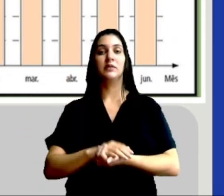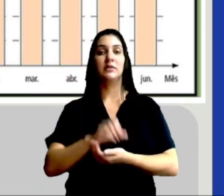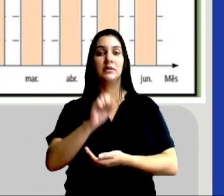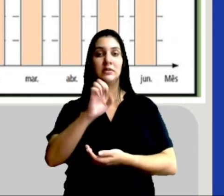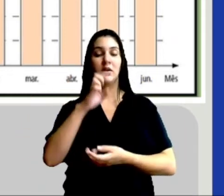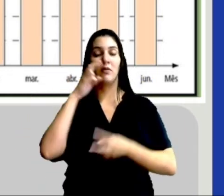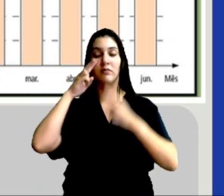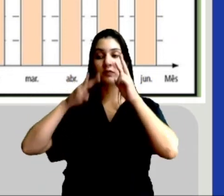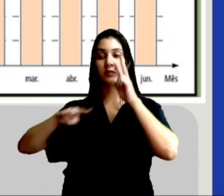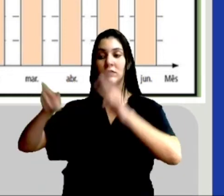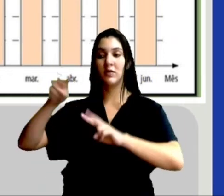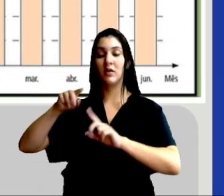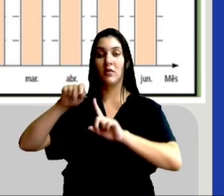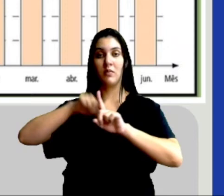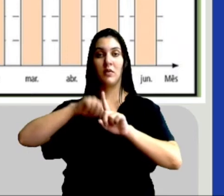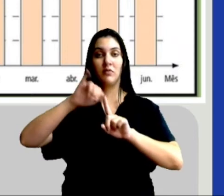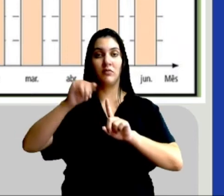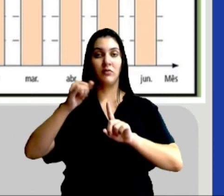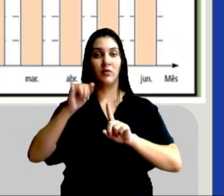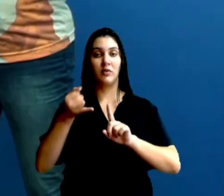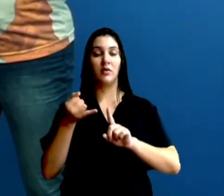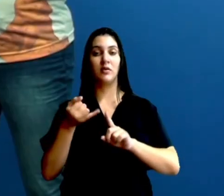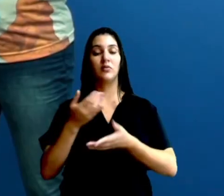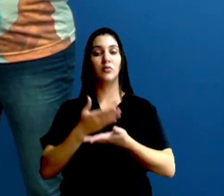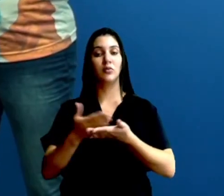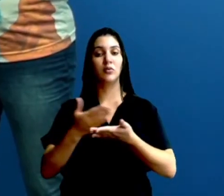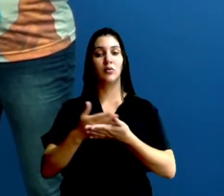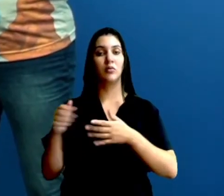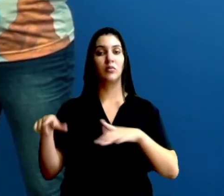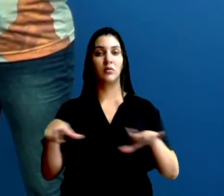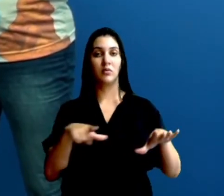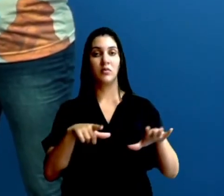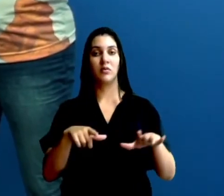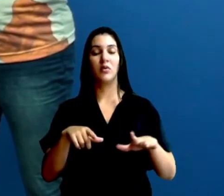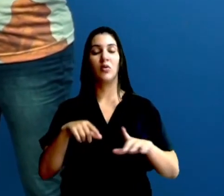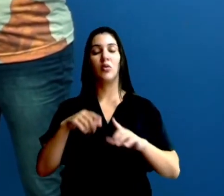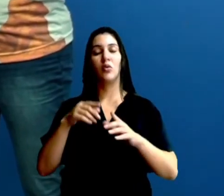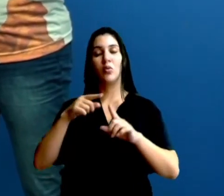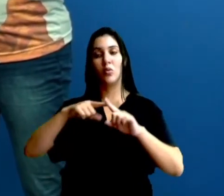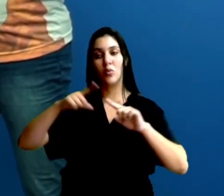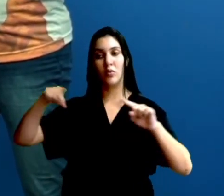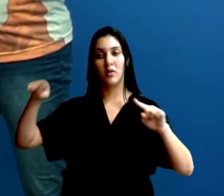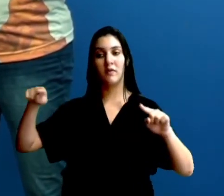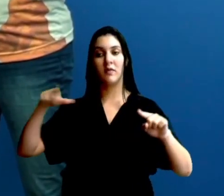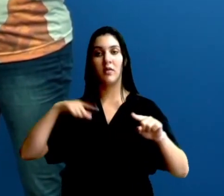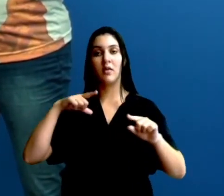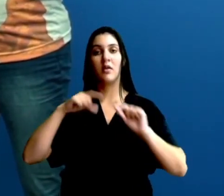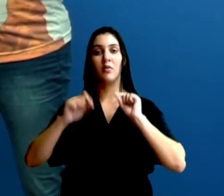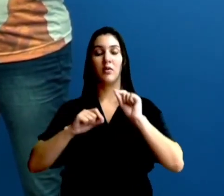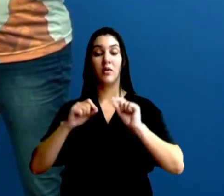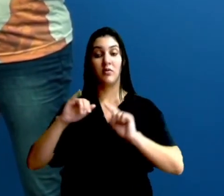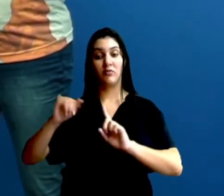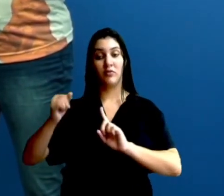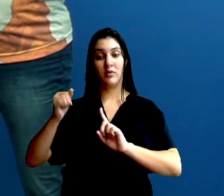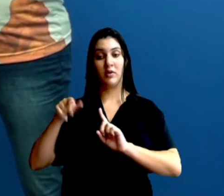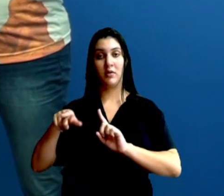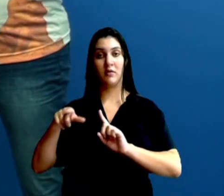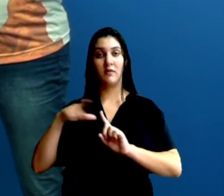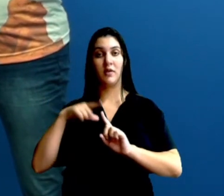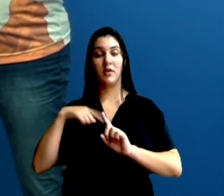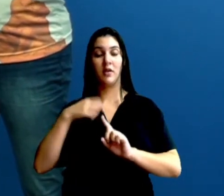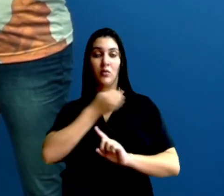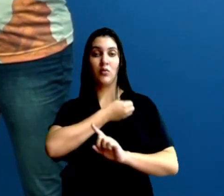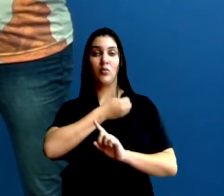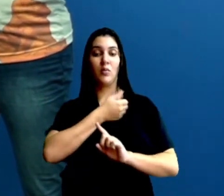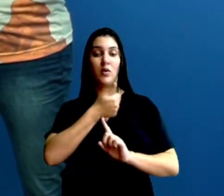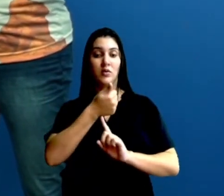Se eu analisar em janeiro aqui, ó, no início da semana, no início do gráfico, né? Eu tenho janeiro. Janeiro vai até o